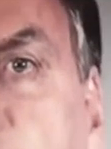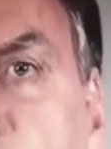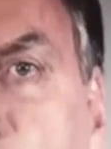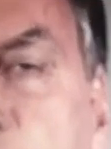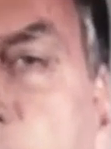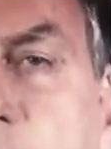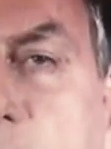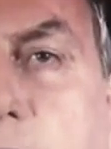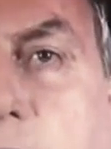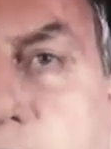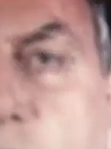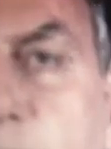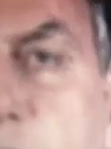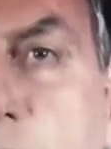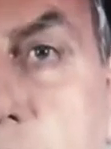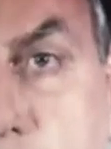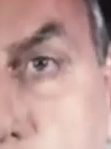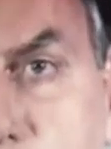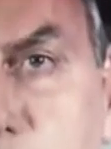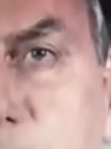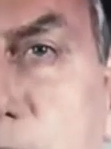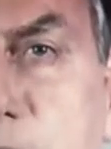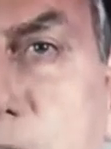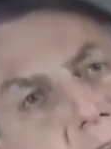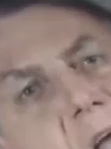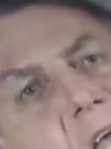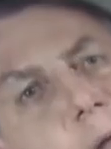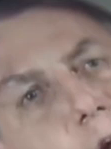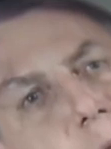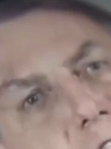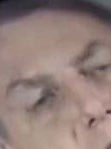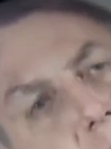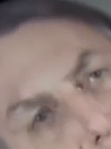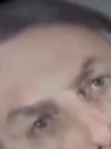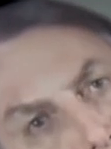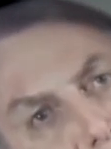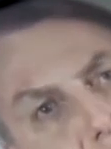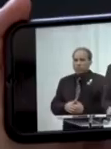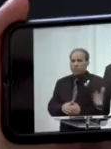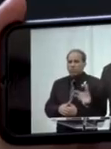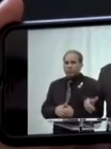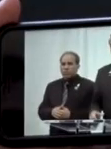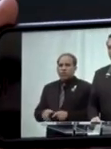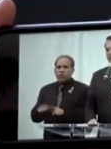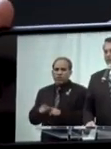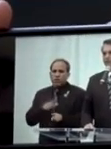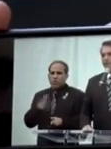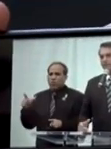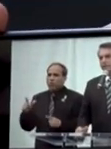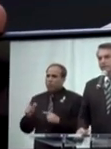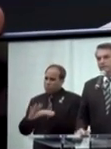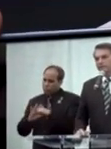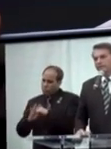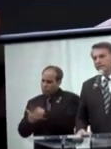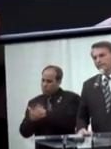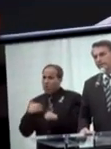Seguir rigorosamente as recomendações dos especialistas é a melhor medida de prevenção. Tem a questão do coronavírus